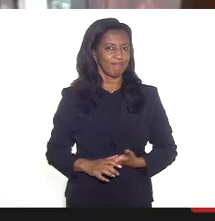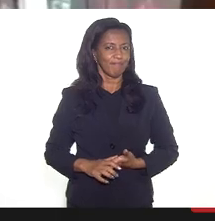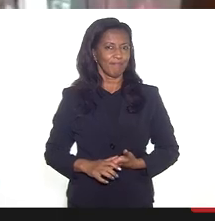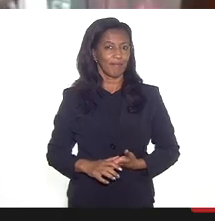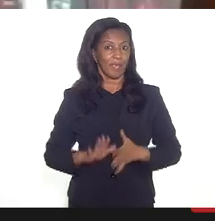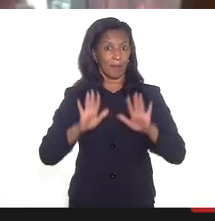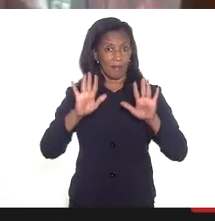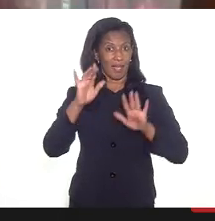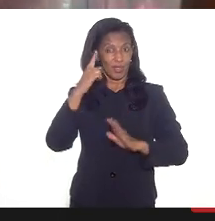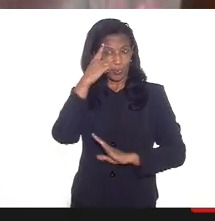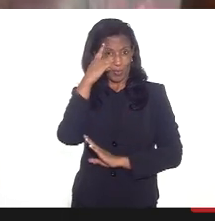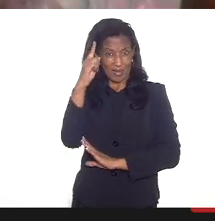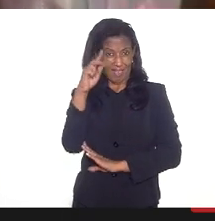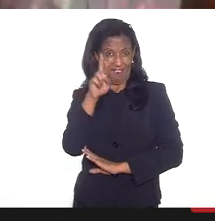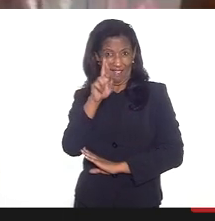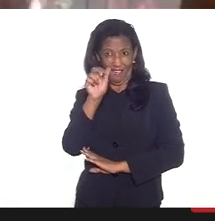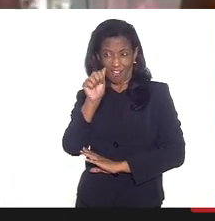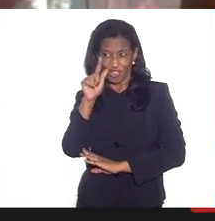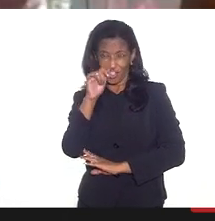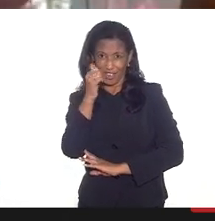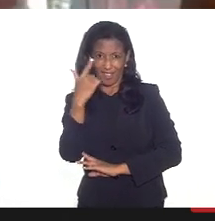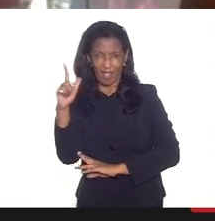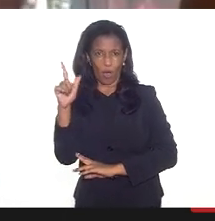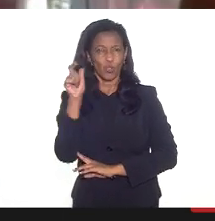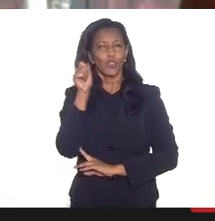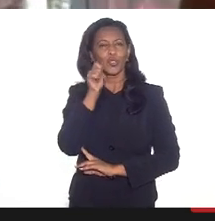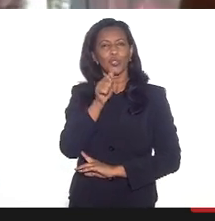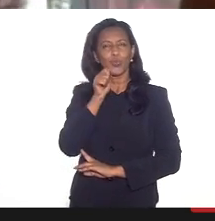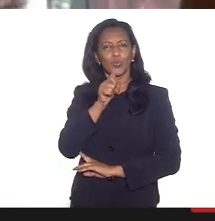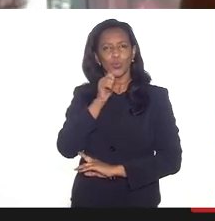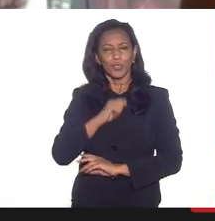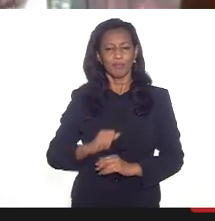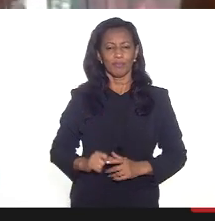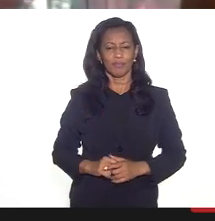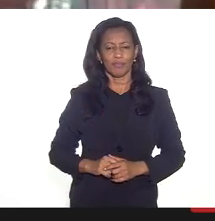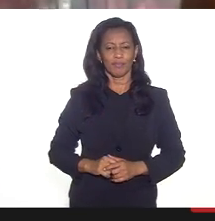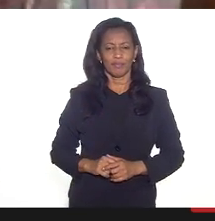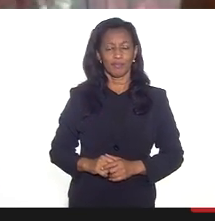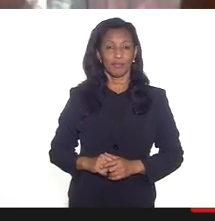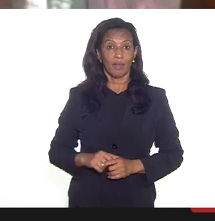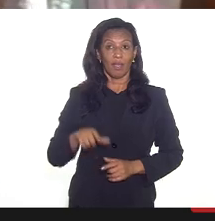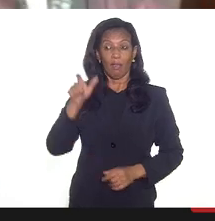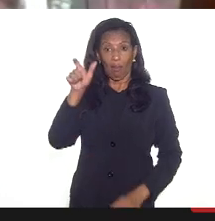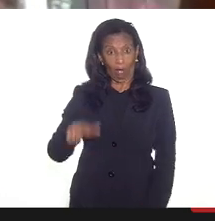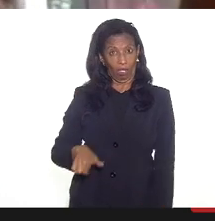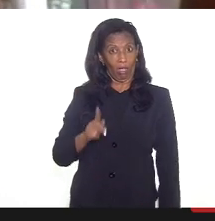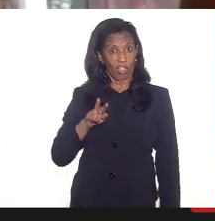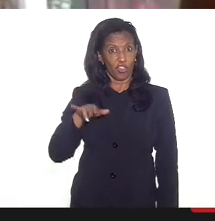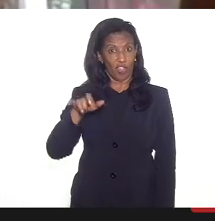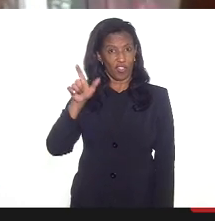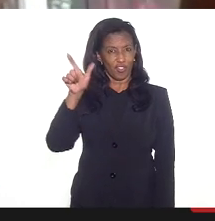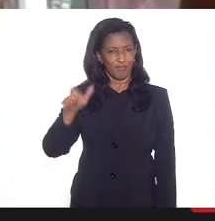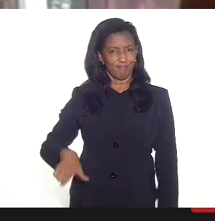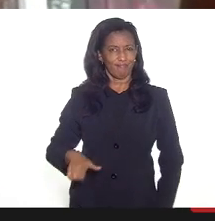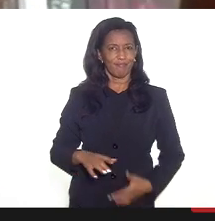mas uma ideia radical de que mulher é gente.